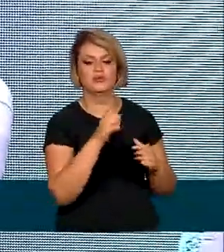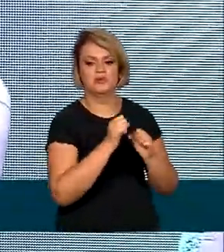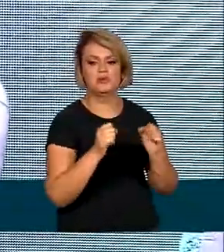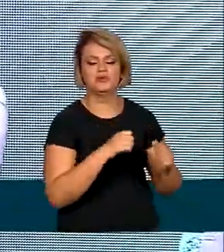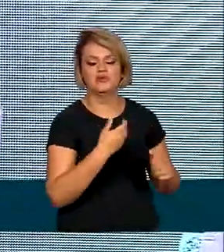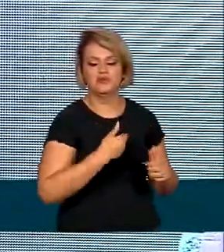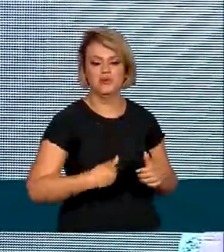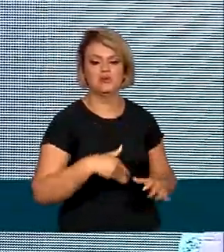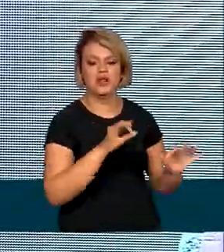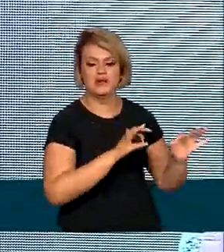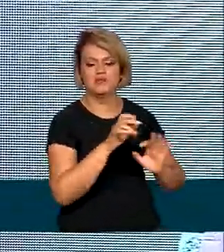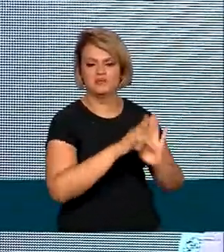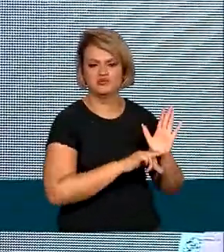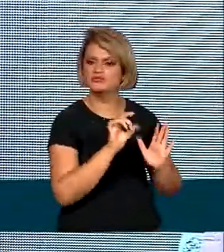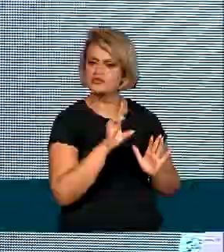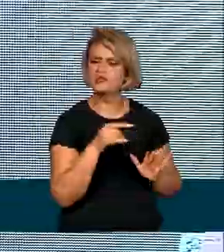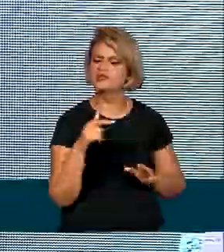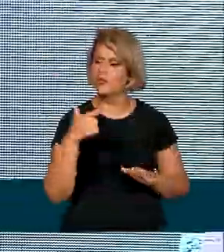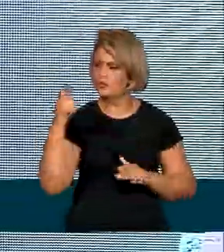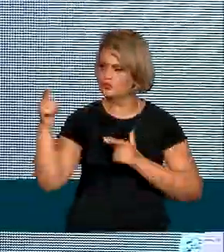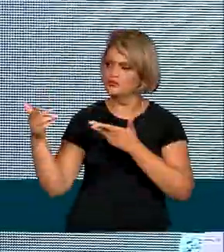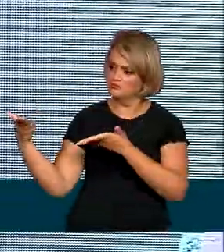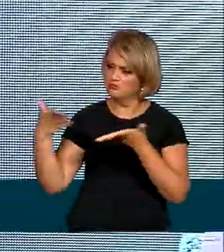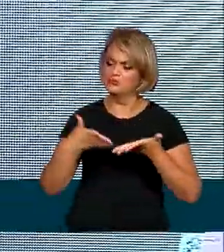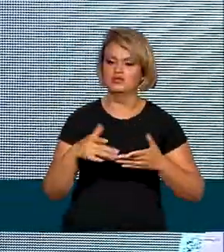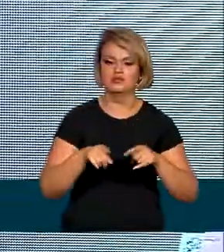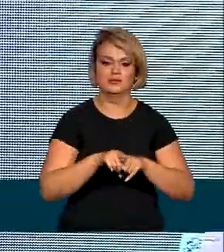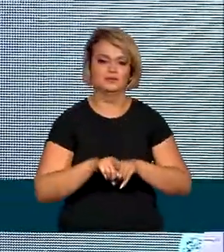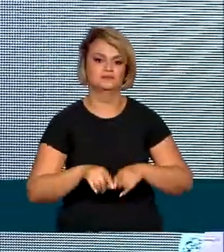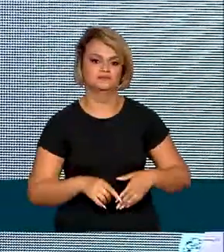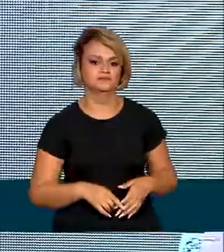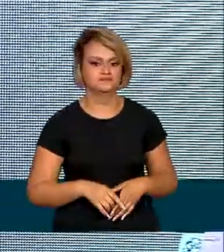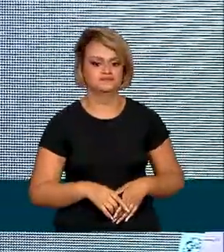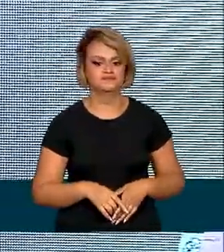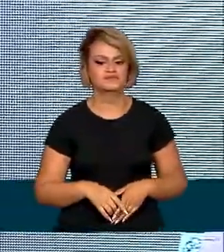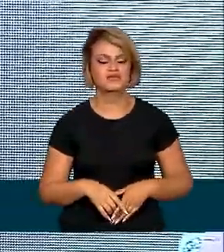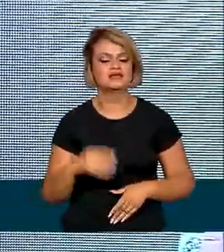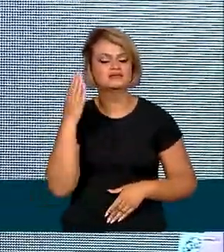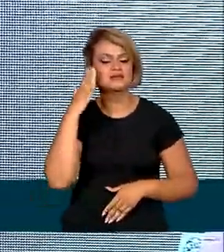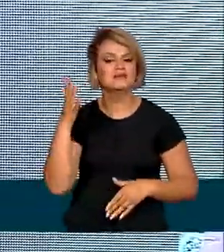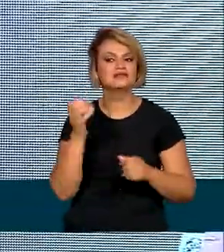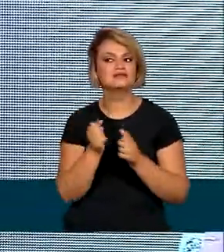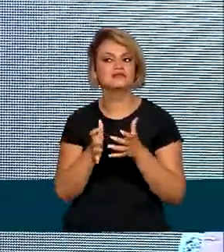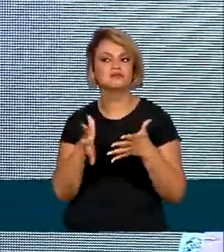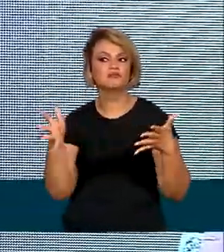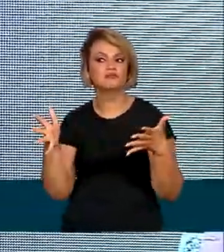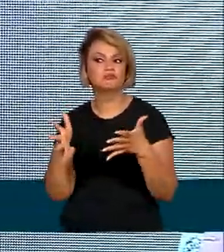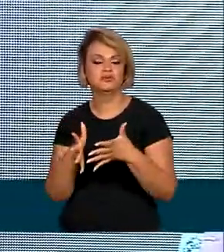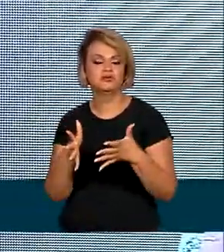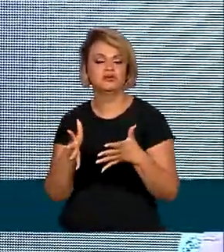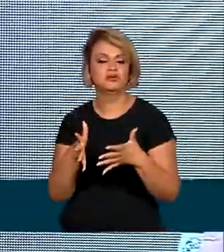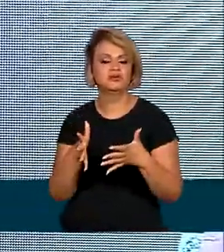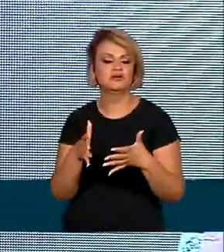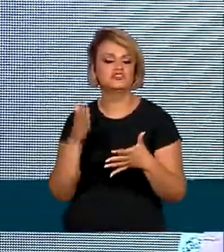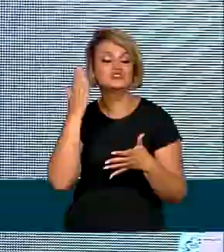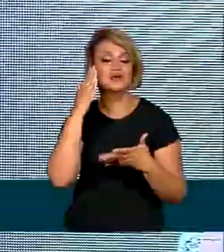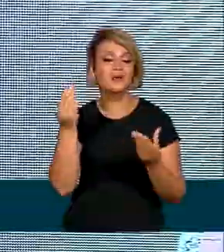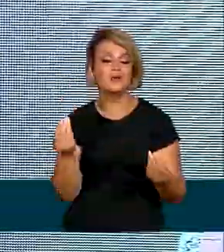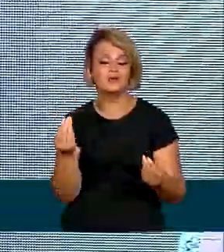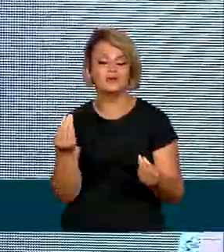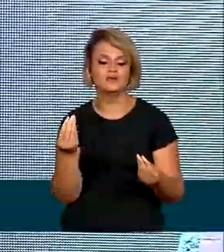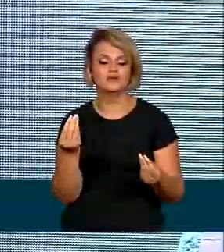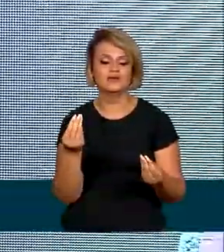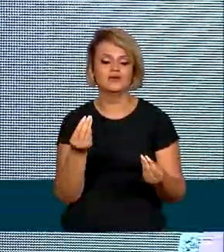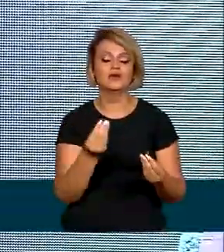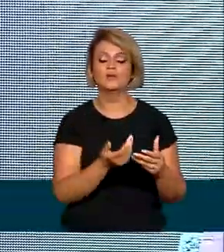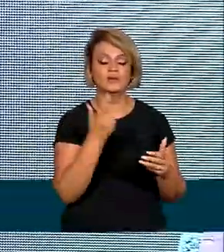público elaboração desse projeto e a dimensão portanto será dada não só